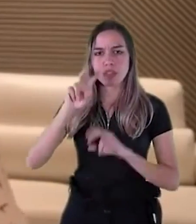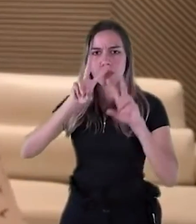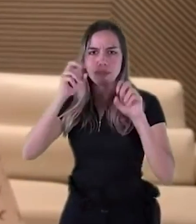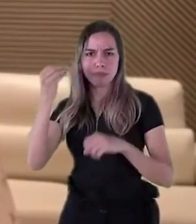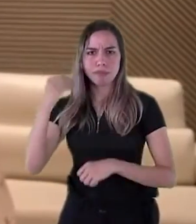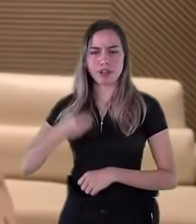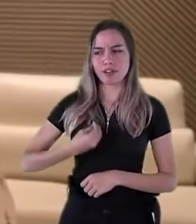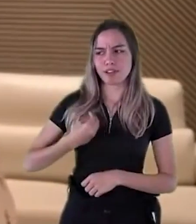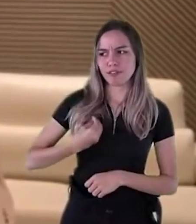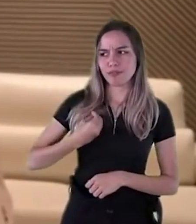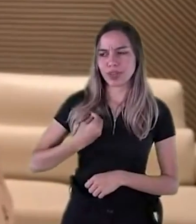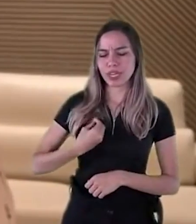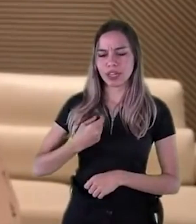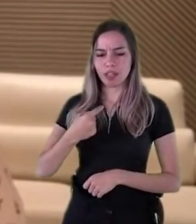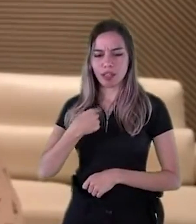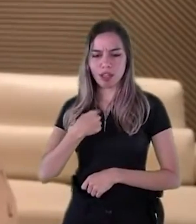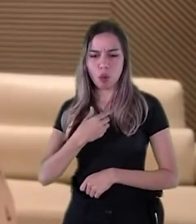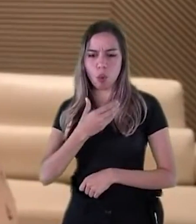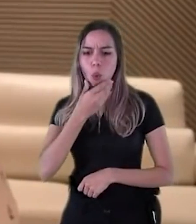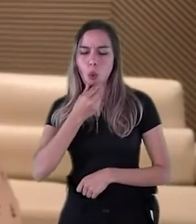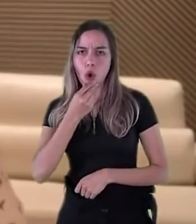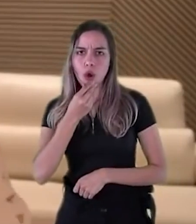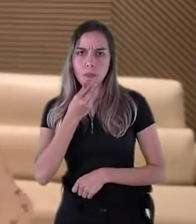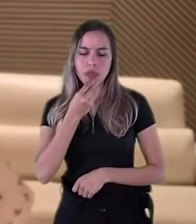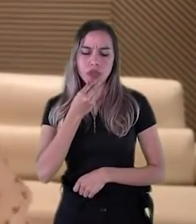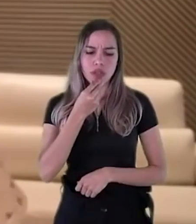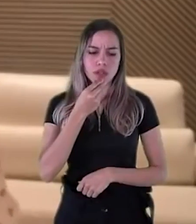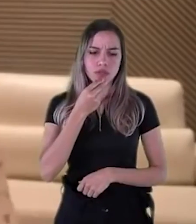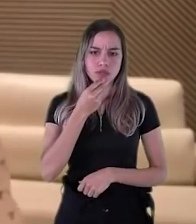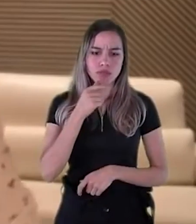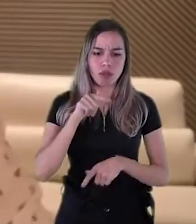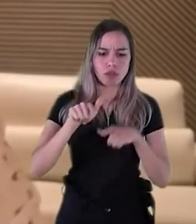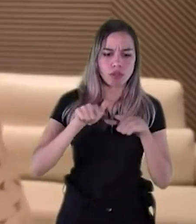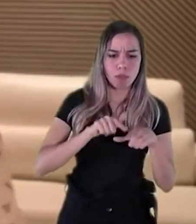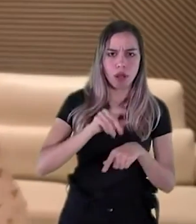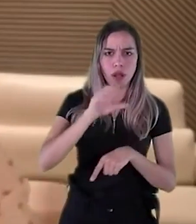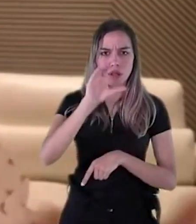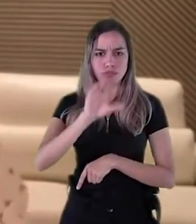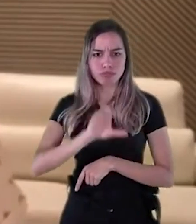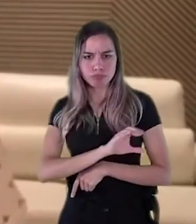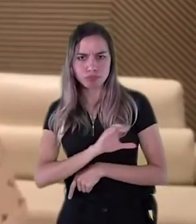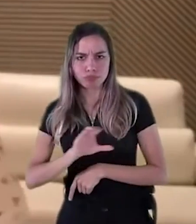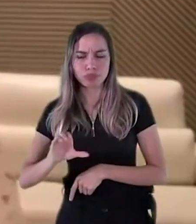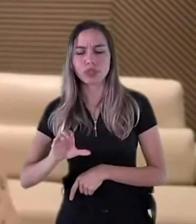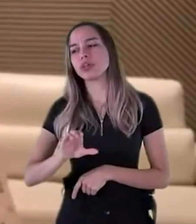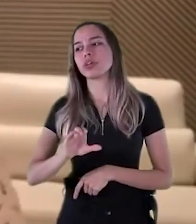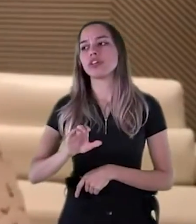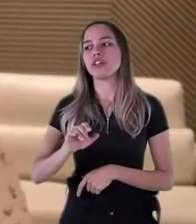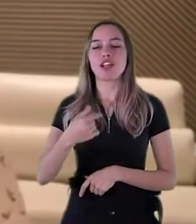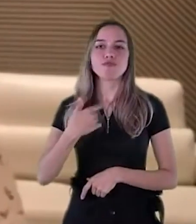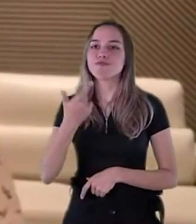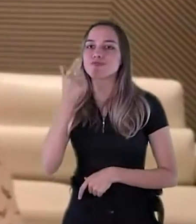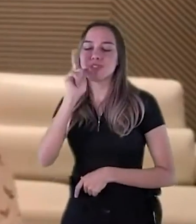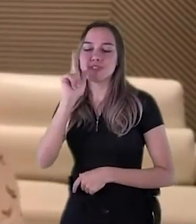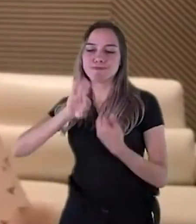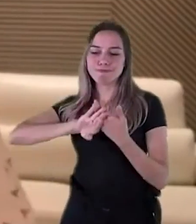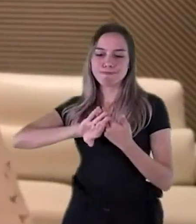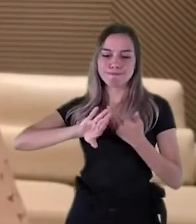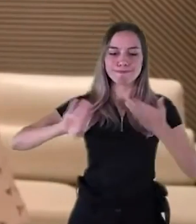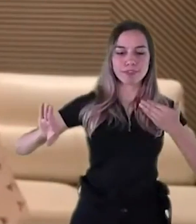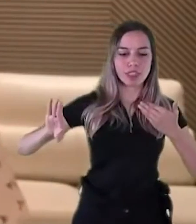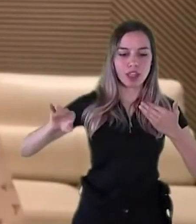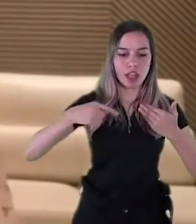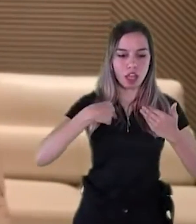que trabalha o tempo todo com questões religiosas, eu não consigo nem mais me separar daquilo que eu sou, né? O